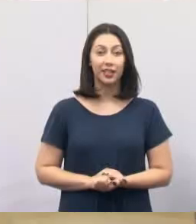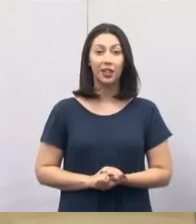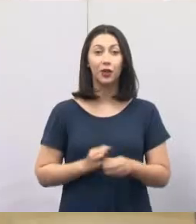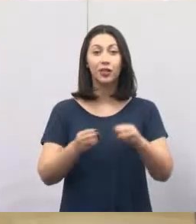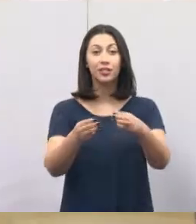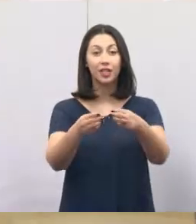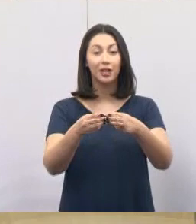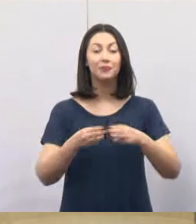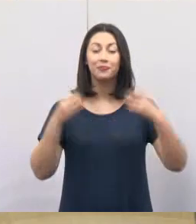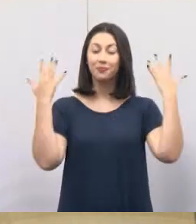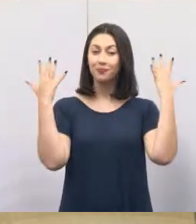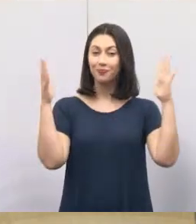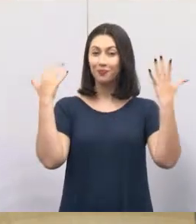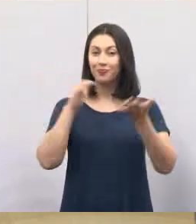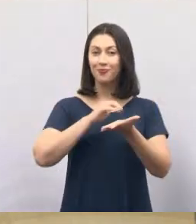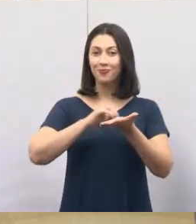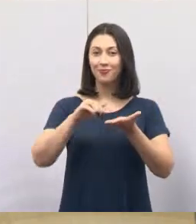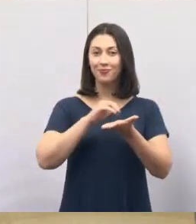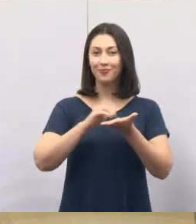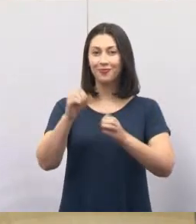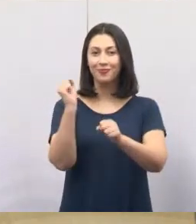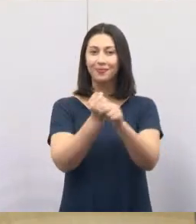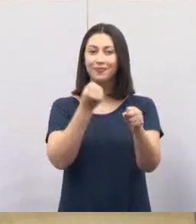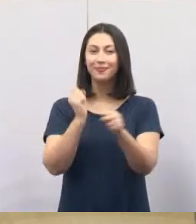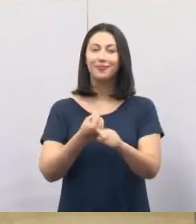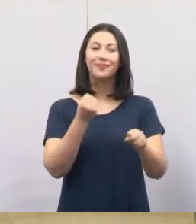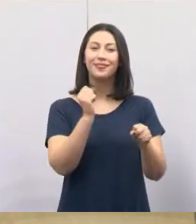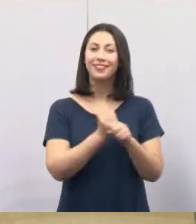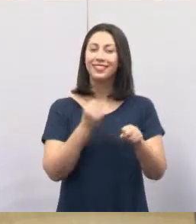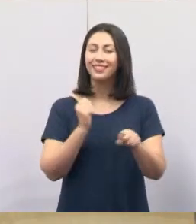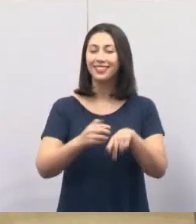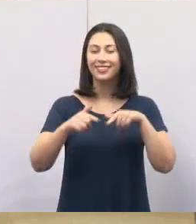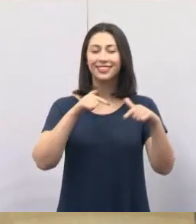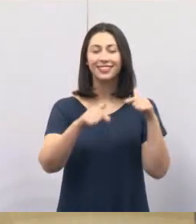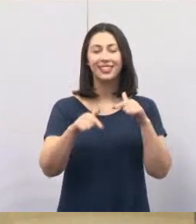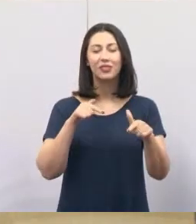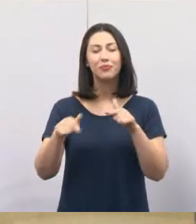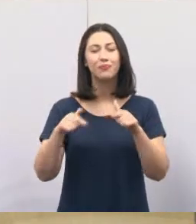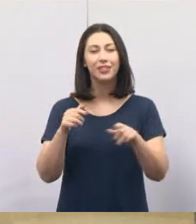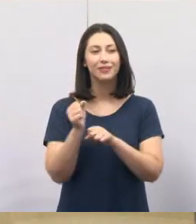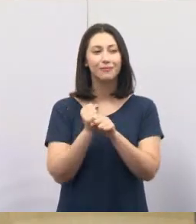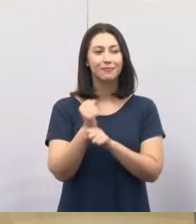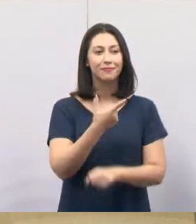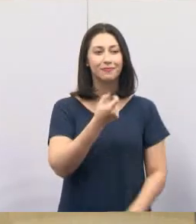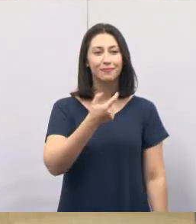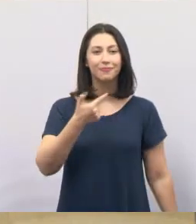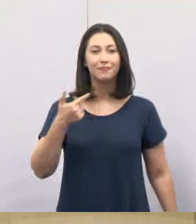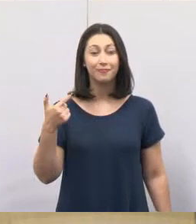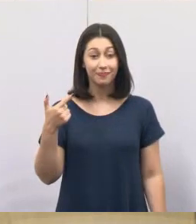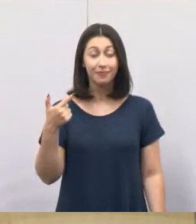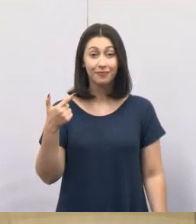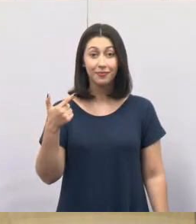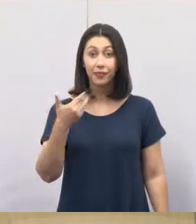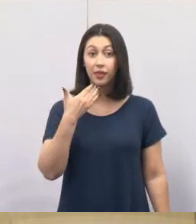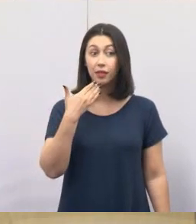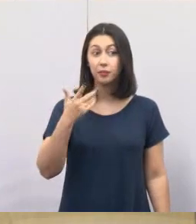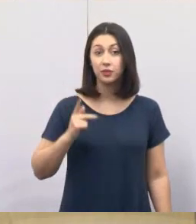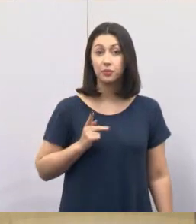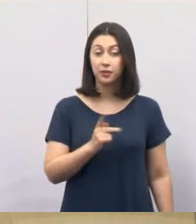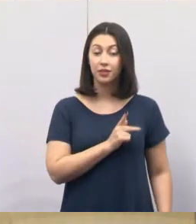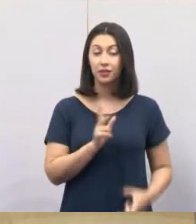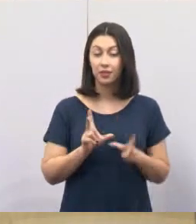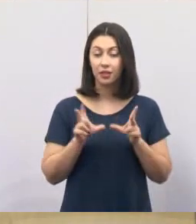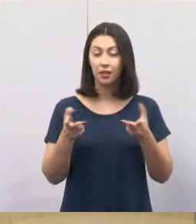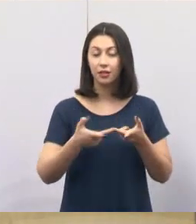Moção congratulatória à Secretaria Municipal de Infraestrutura pelos serviços prestados no ano 2022. Requeremos, excelentíssimo senhor presidente dessa